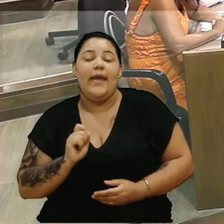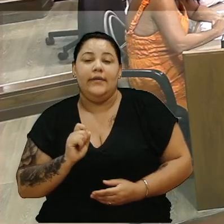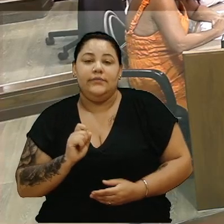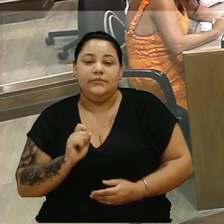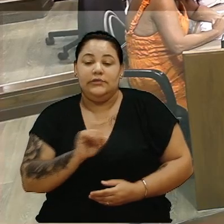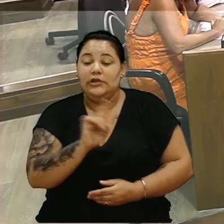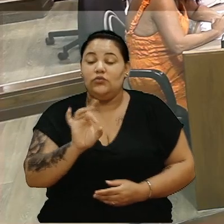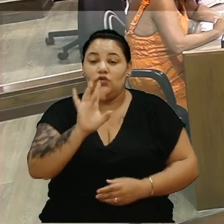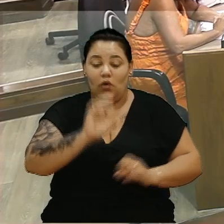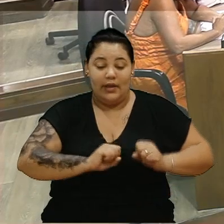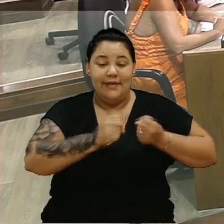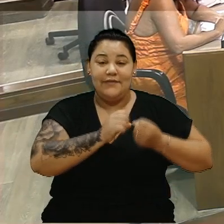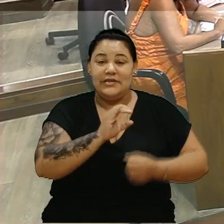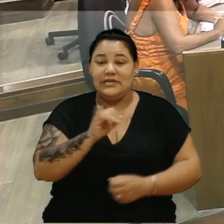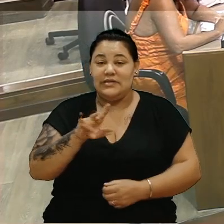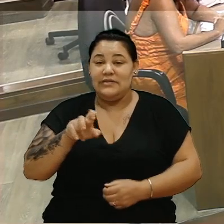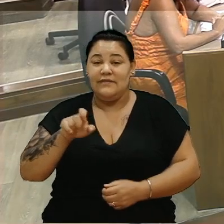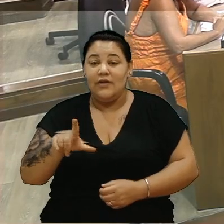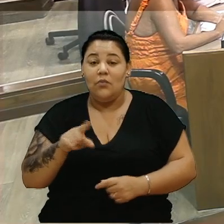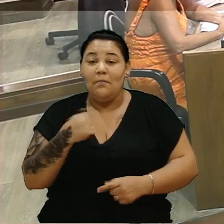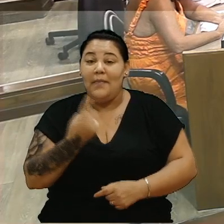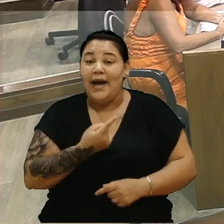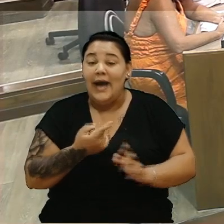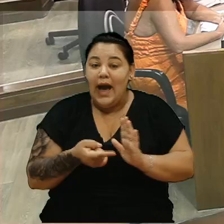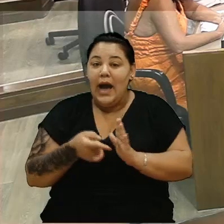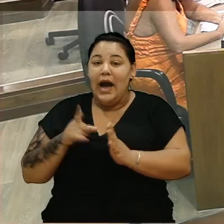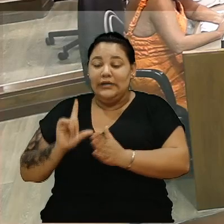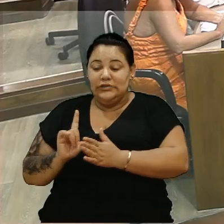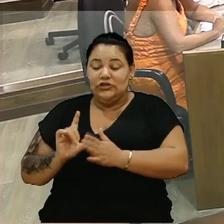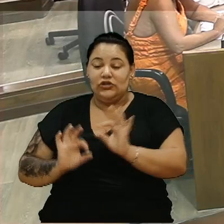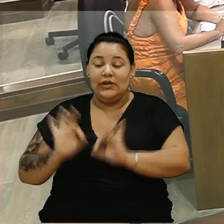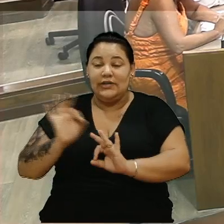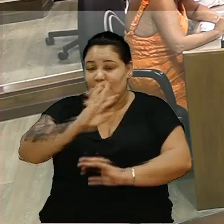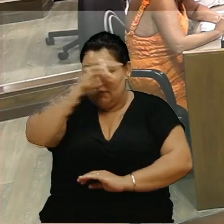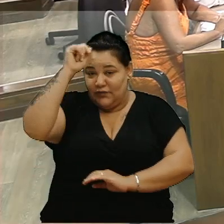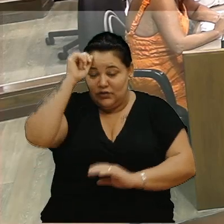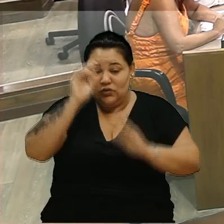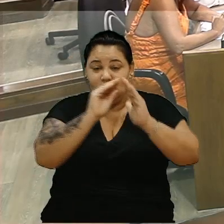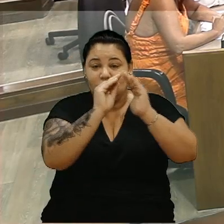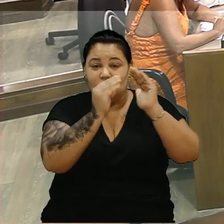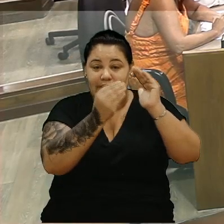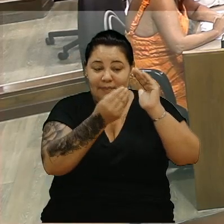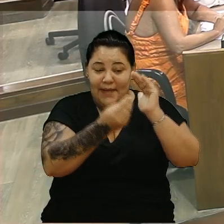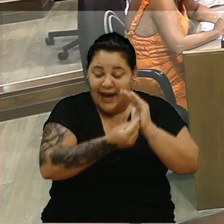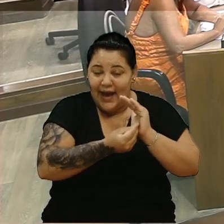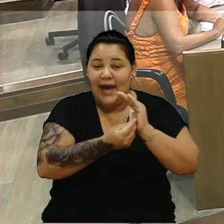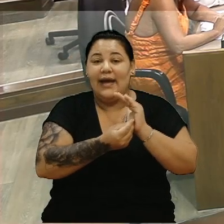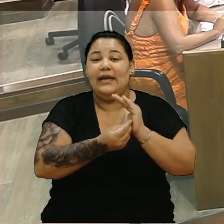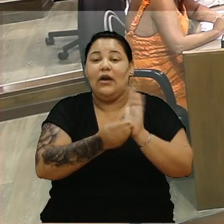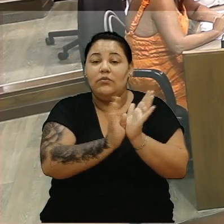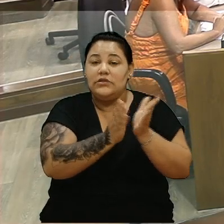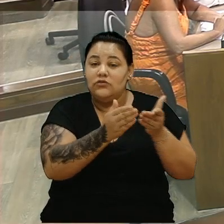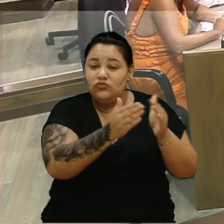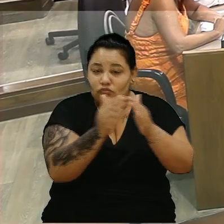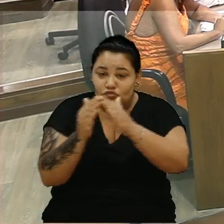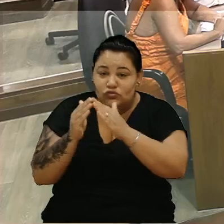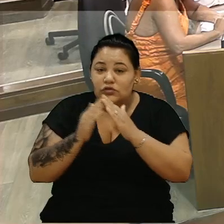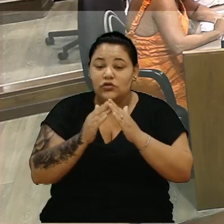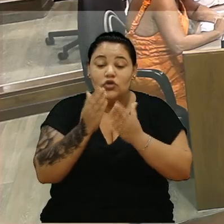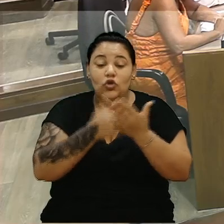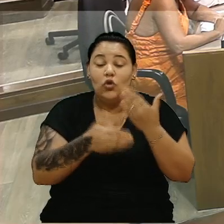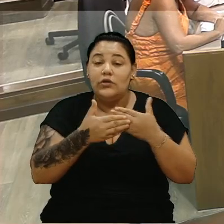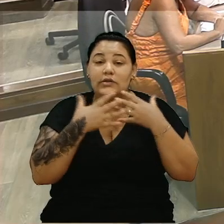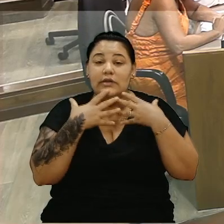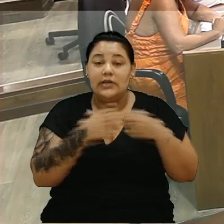da defesa civil, mas estar organizada a prefeitura, o SAMAI, a habitação, todas as secretarias envolvidas para falar